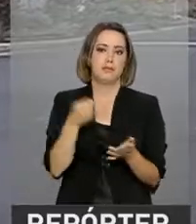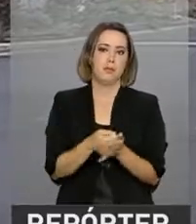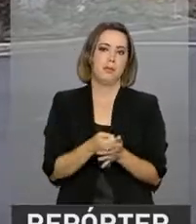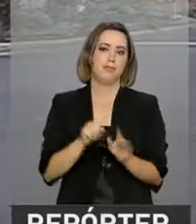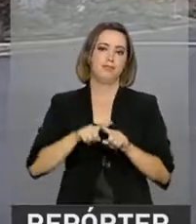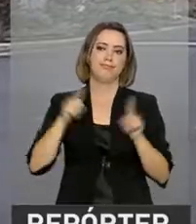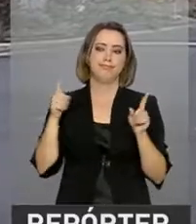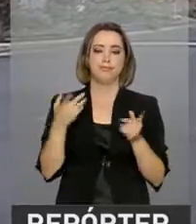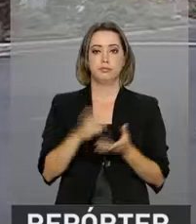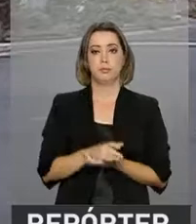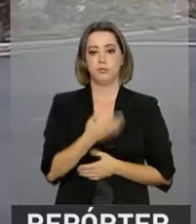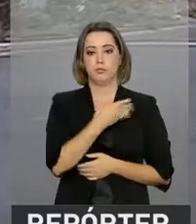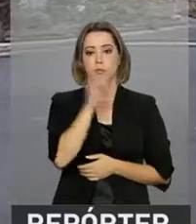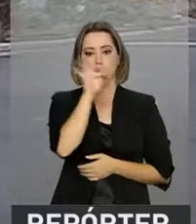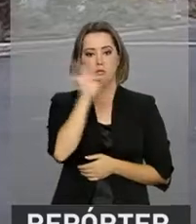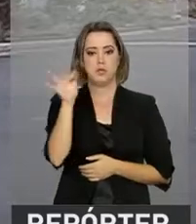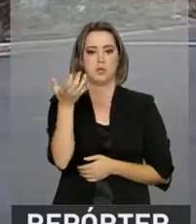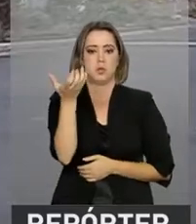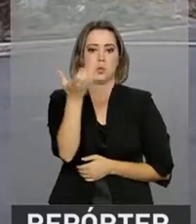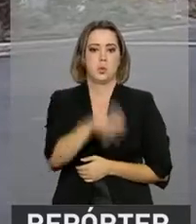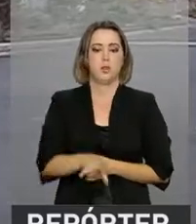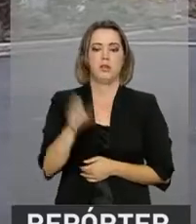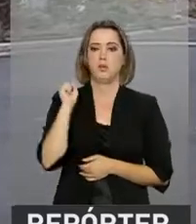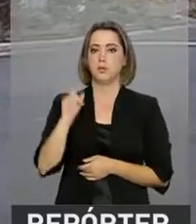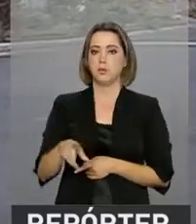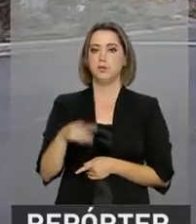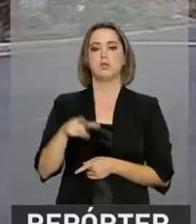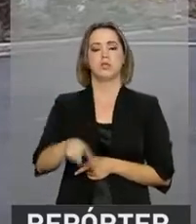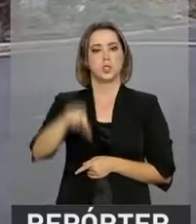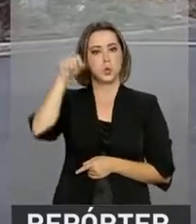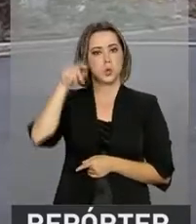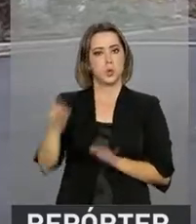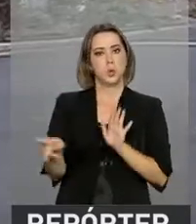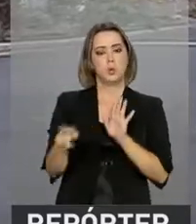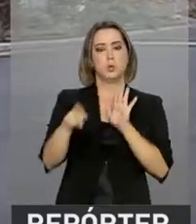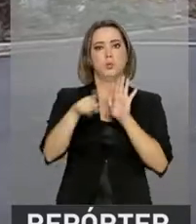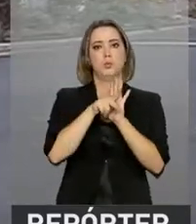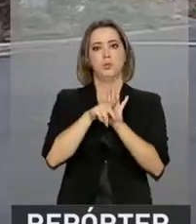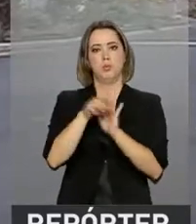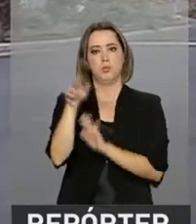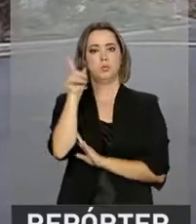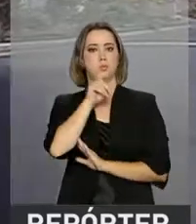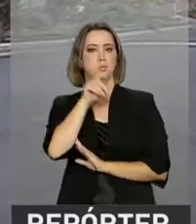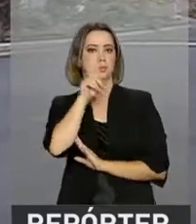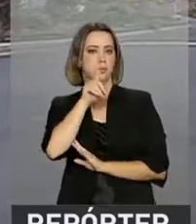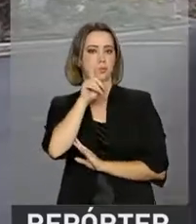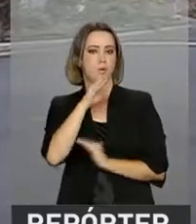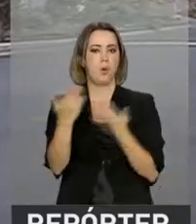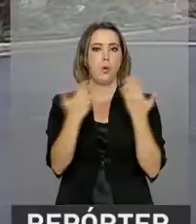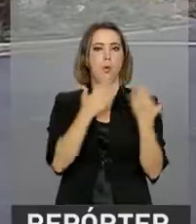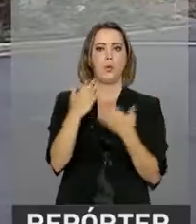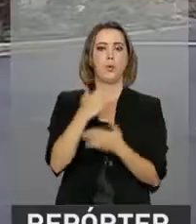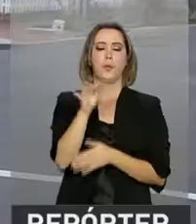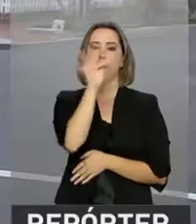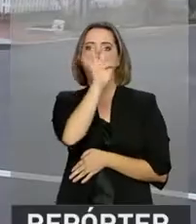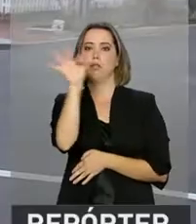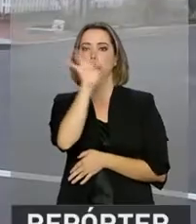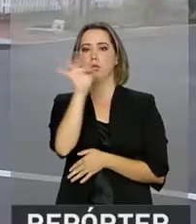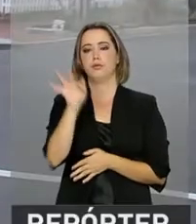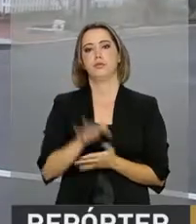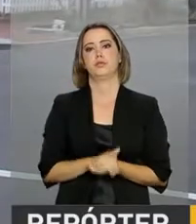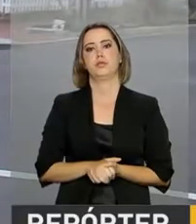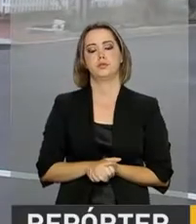francês, por sua vez, diz que não quer se aposentar tão cedo e que prefere o sistema previdenciário dos Estados Unidos do que o da sua terra natal.